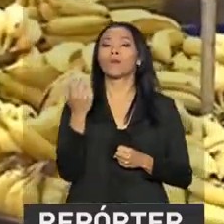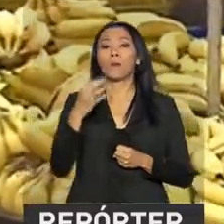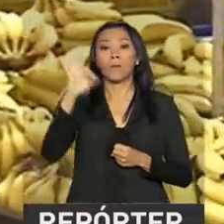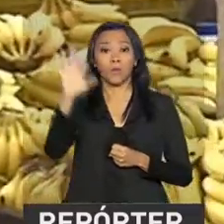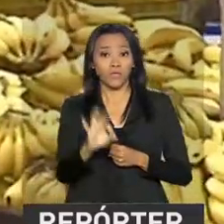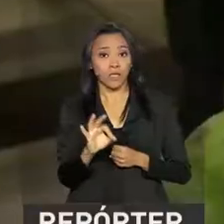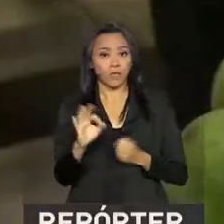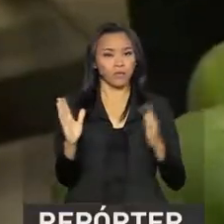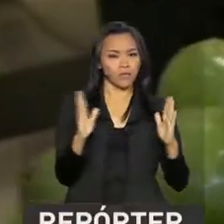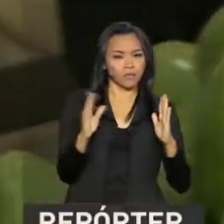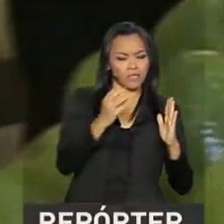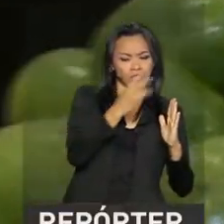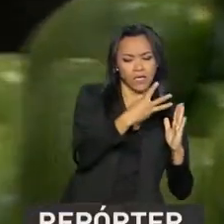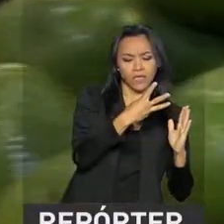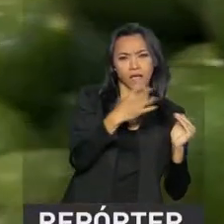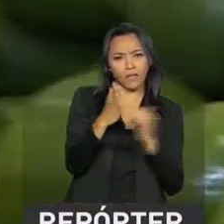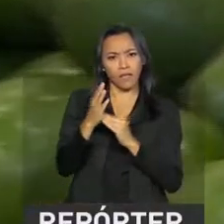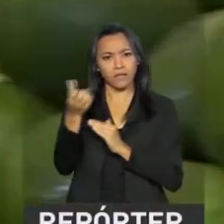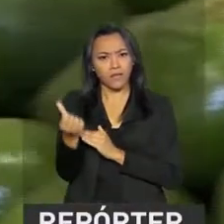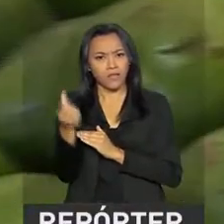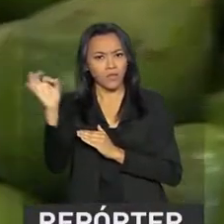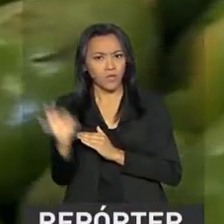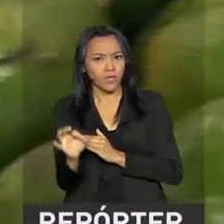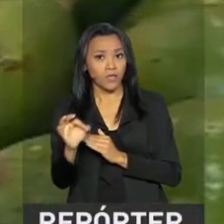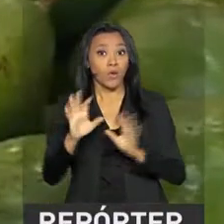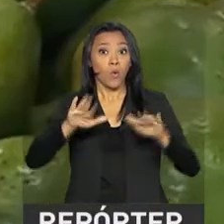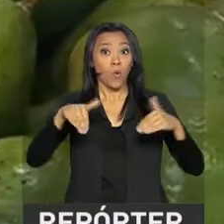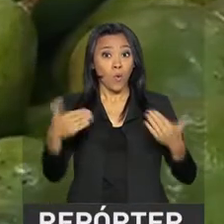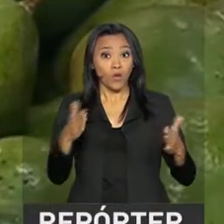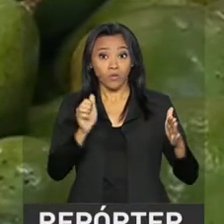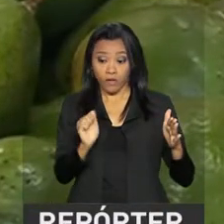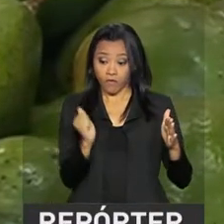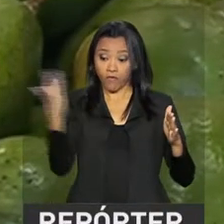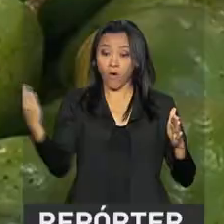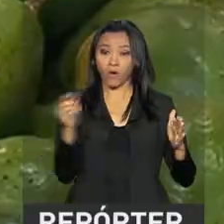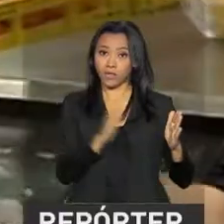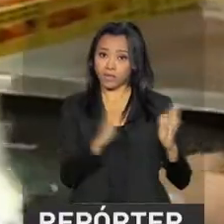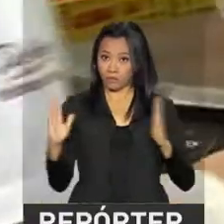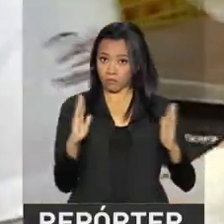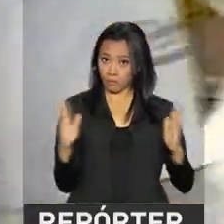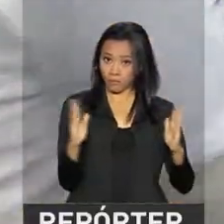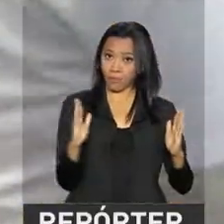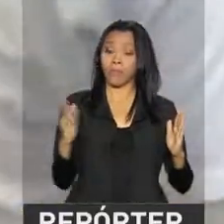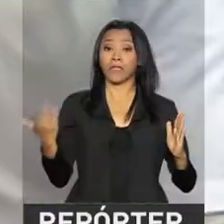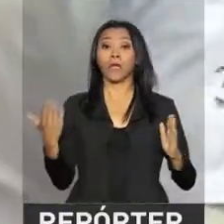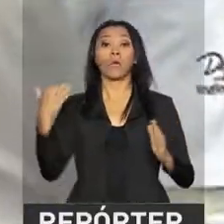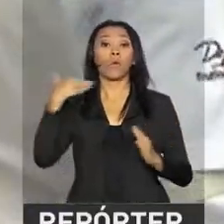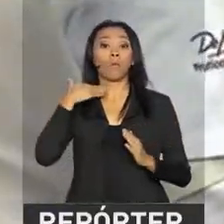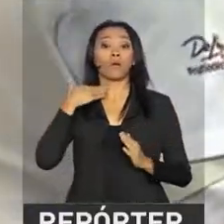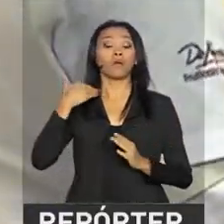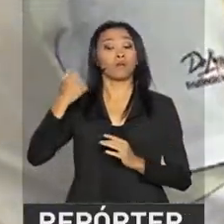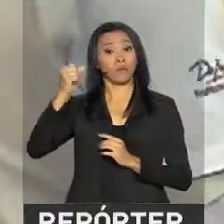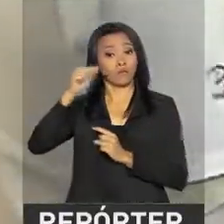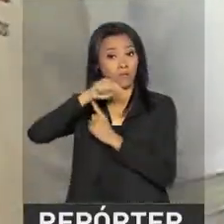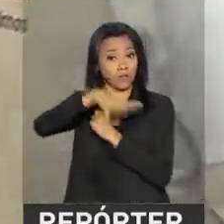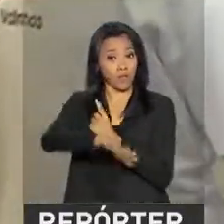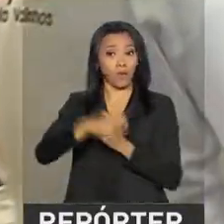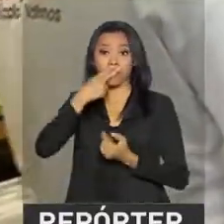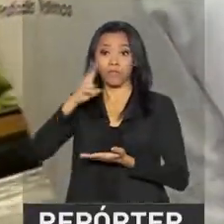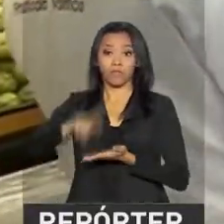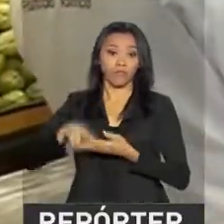3 e 6 por cento quando a taxa ficar fora deste intervalo o banco central enviou uma carta ao ministro da fazenda